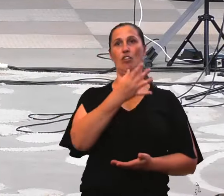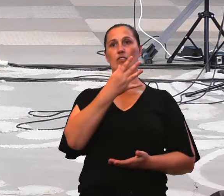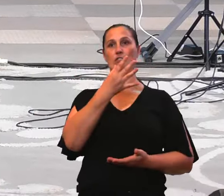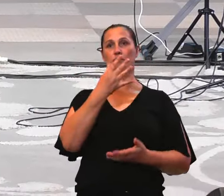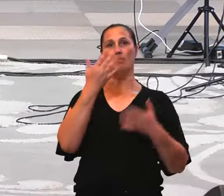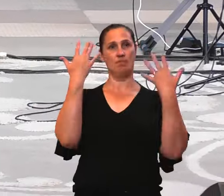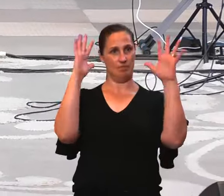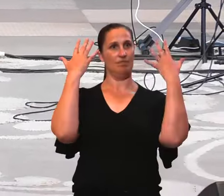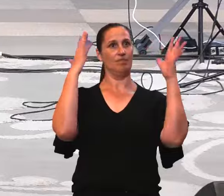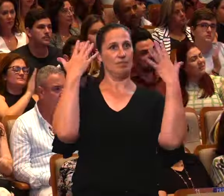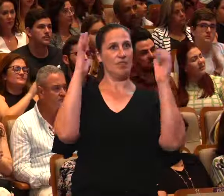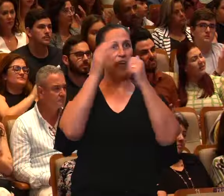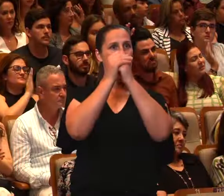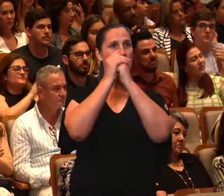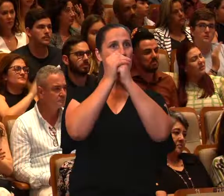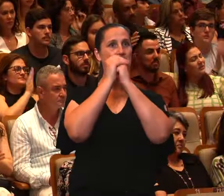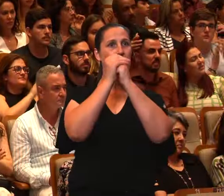você